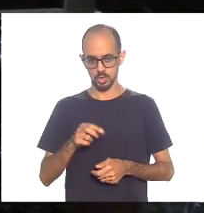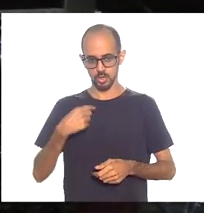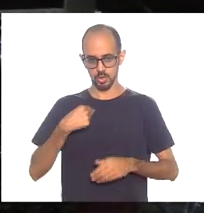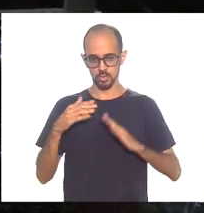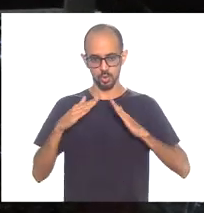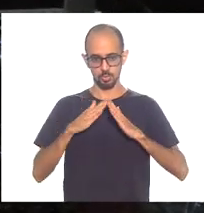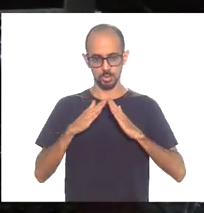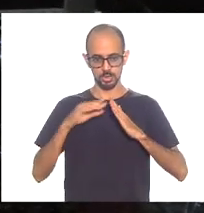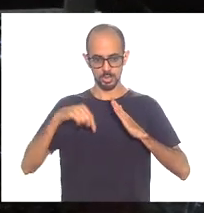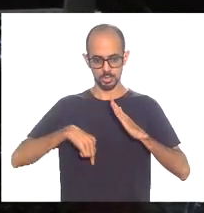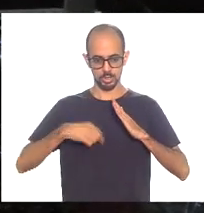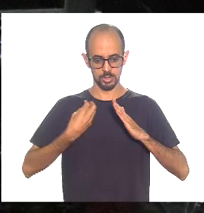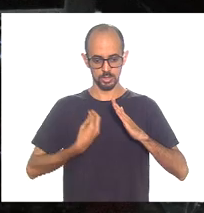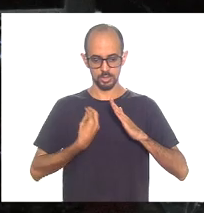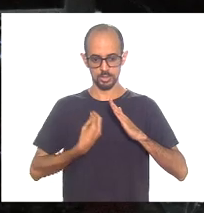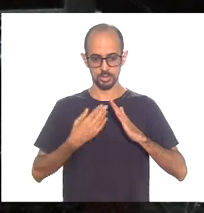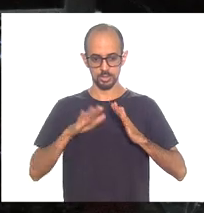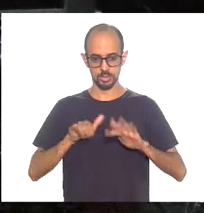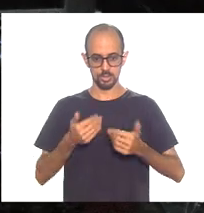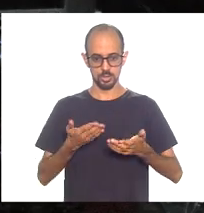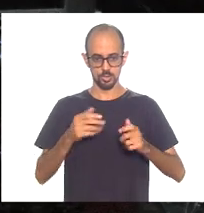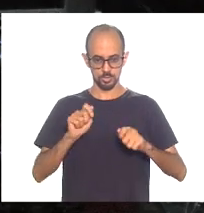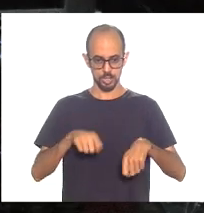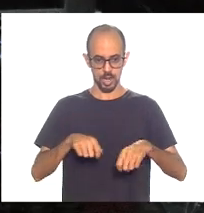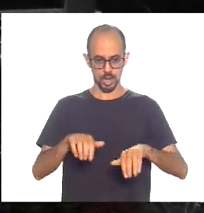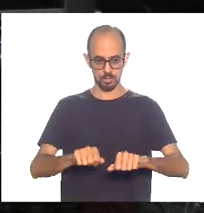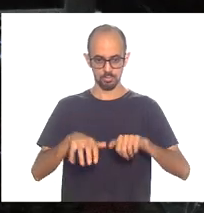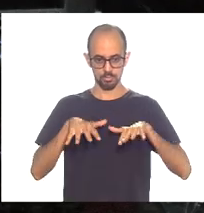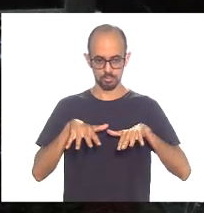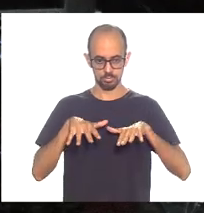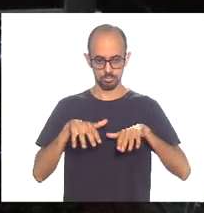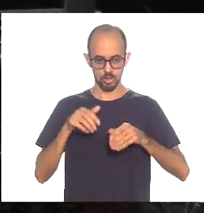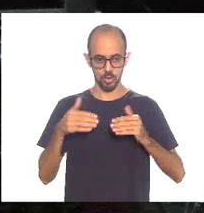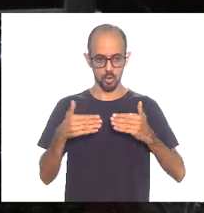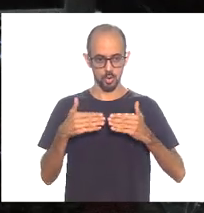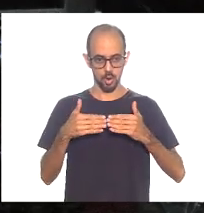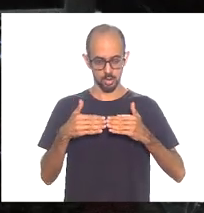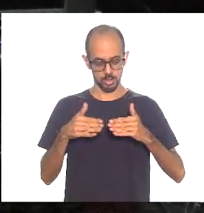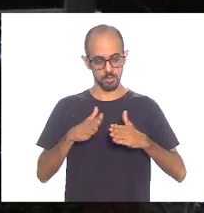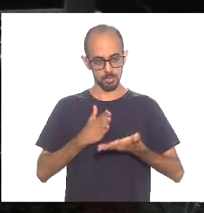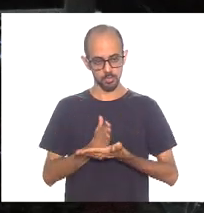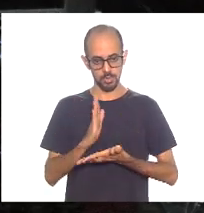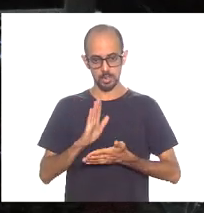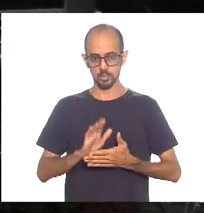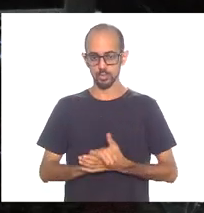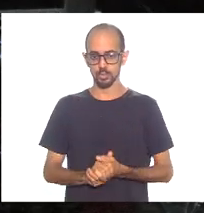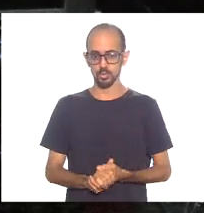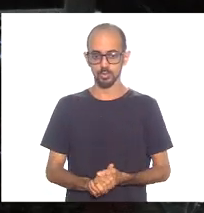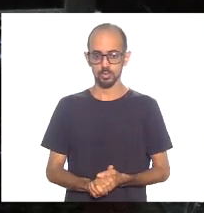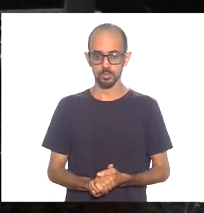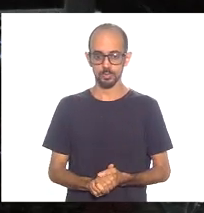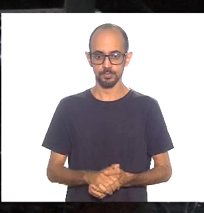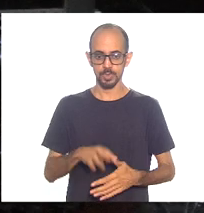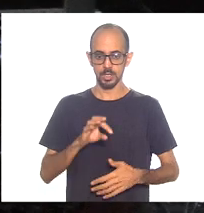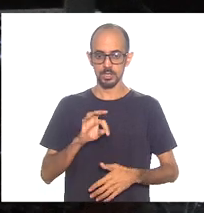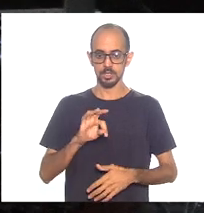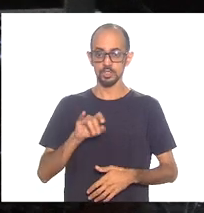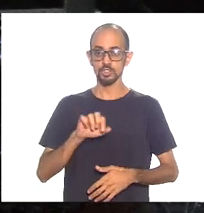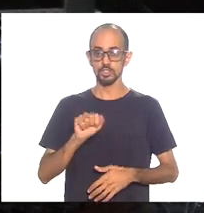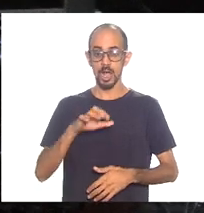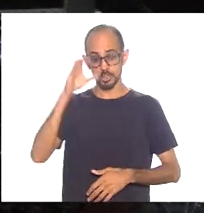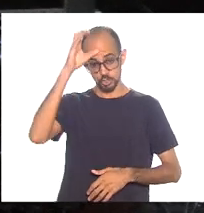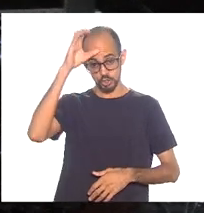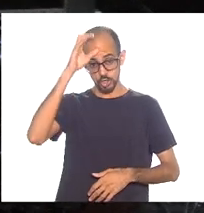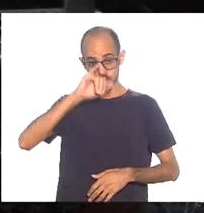depois voltamos na eleição. O plenário acorda? Senhores que aprovam, permaneça como estão, aprovado. Então, tia, por favor.